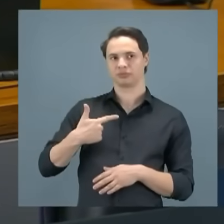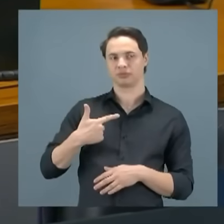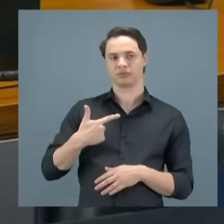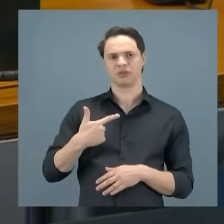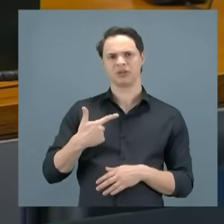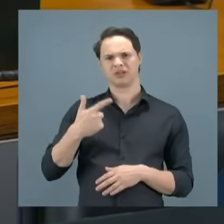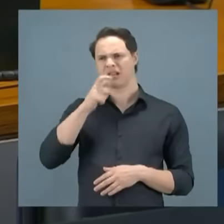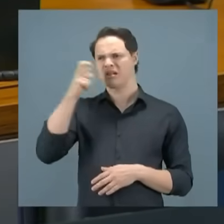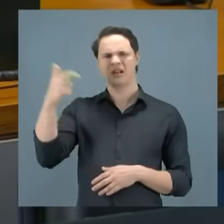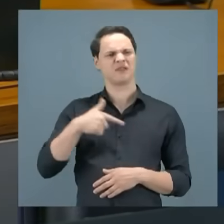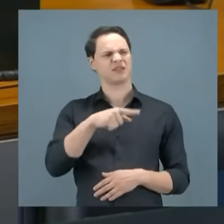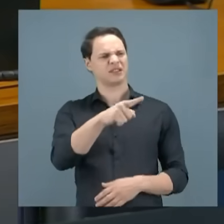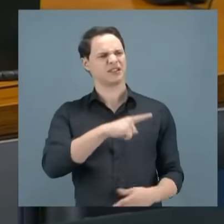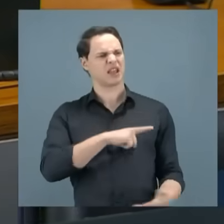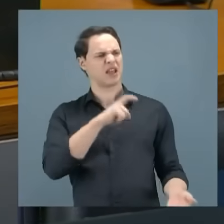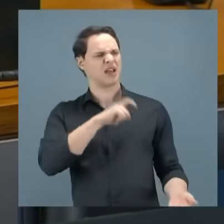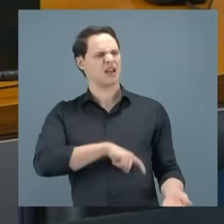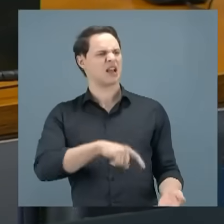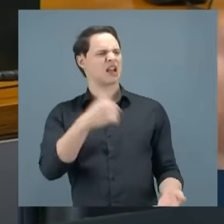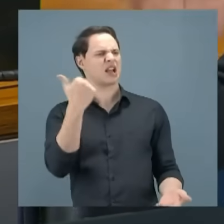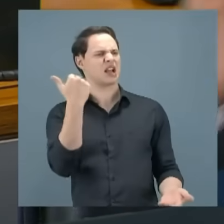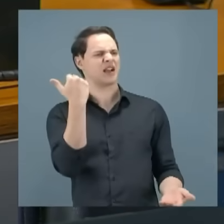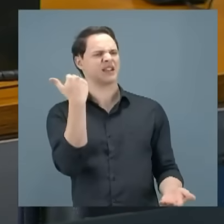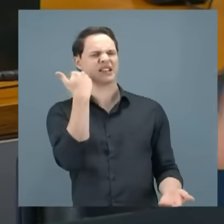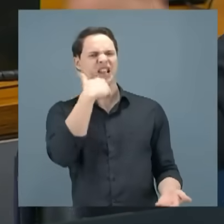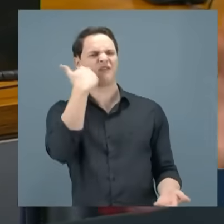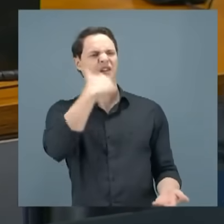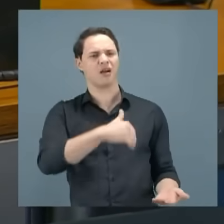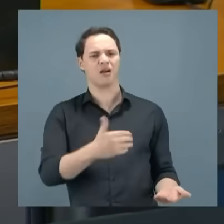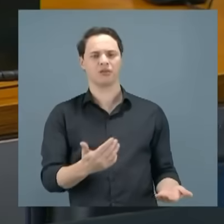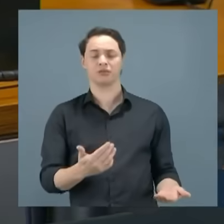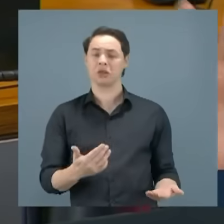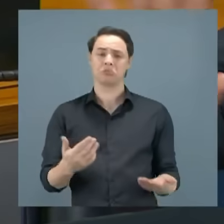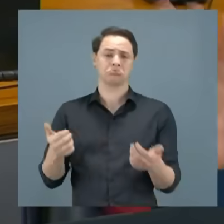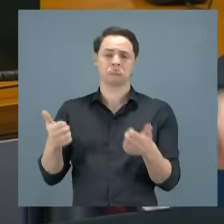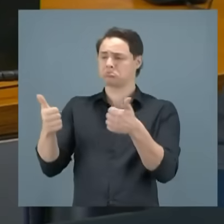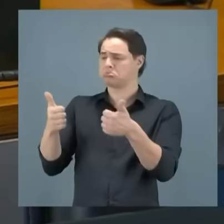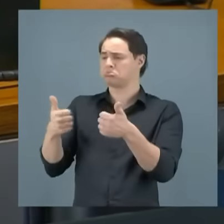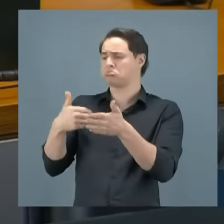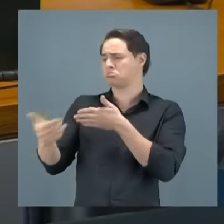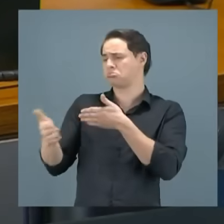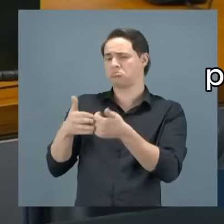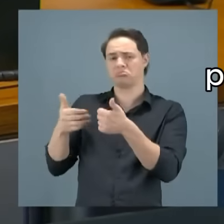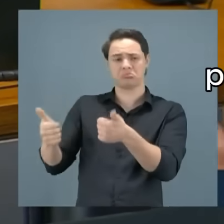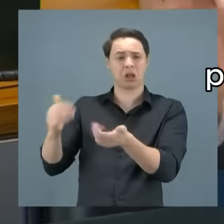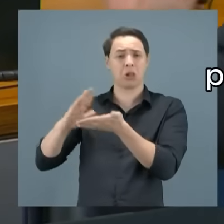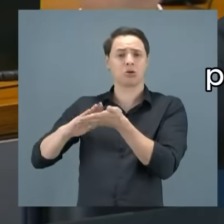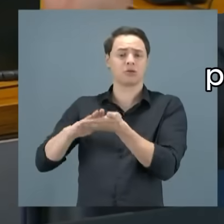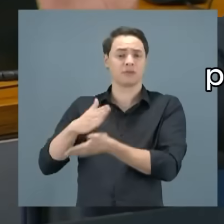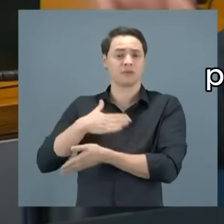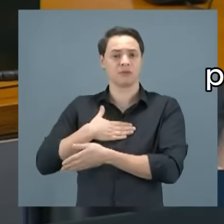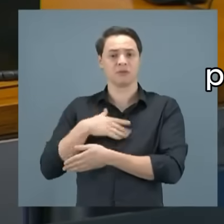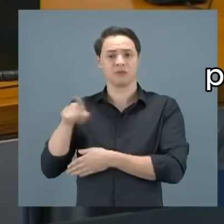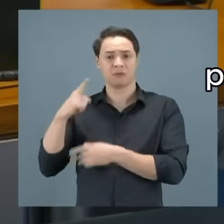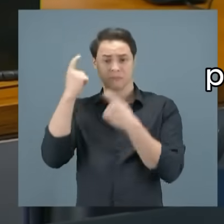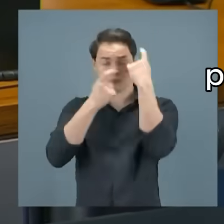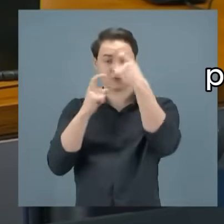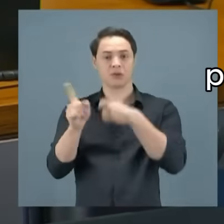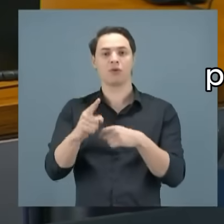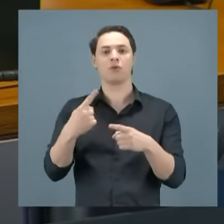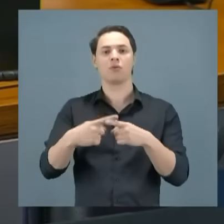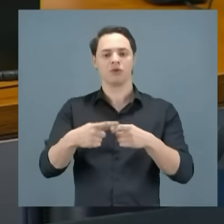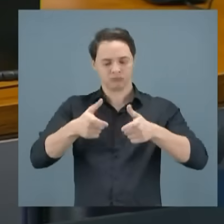inclusive de mau caráter, é na verdade um elogio. Fique despreocupado, porque é uma medalha de honra